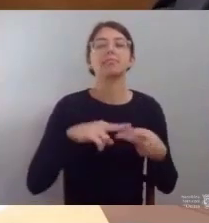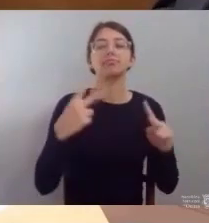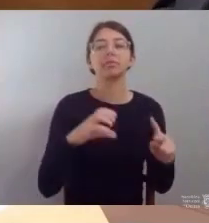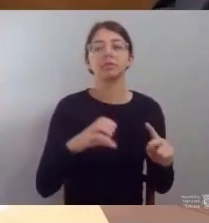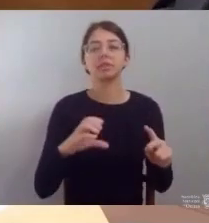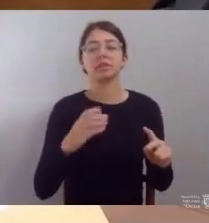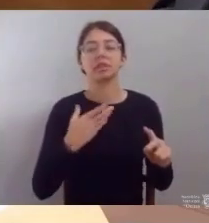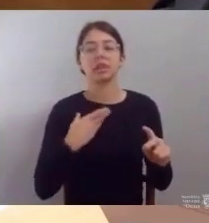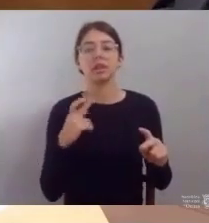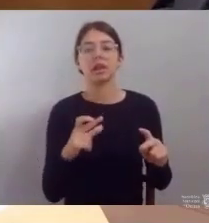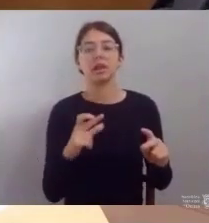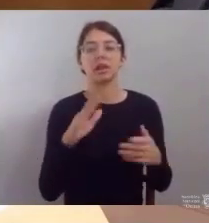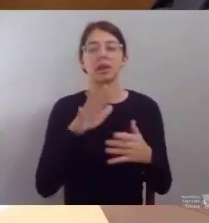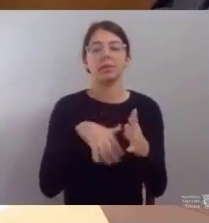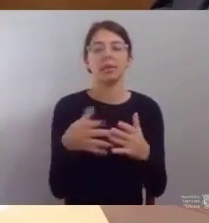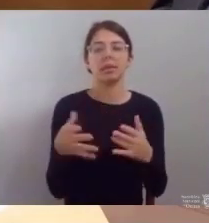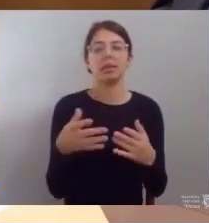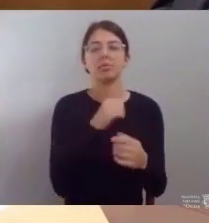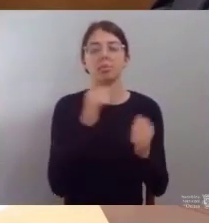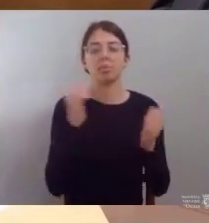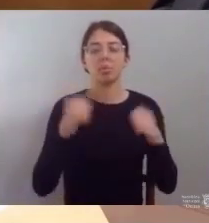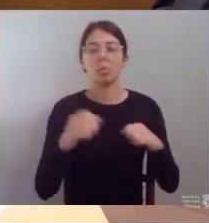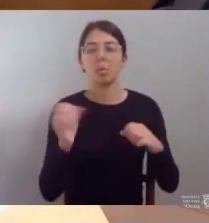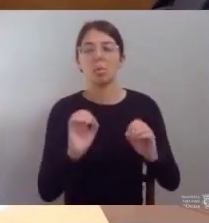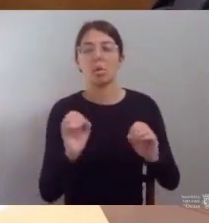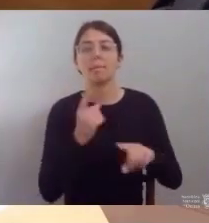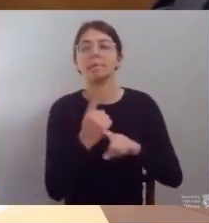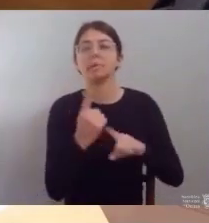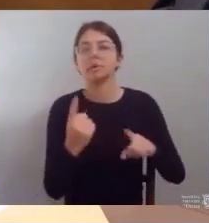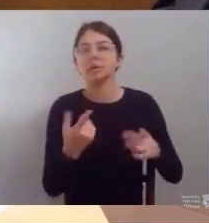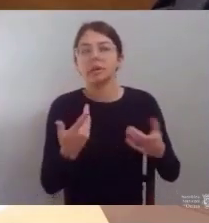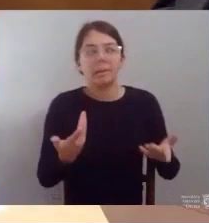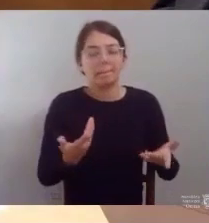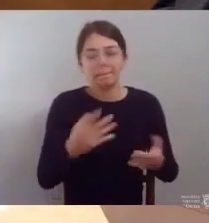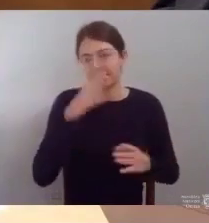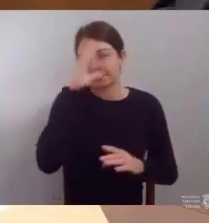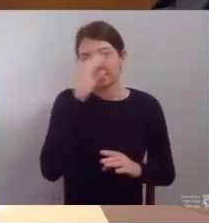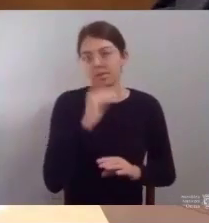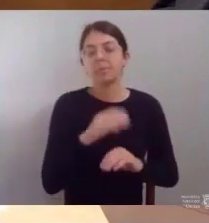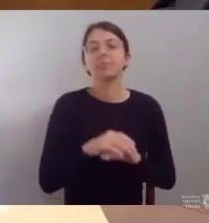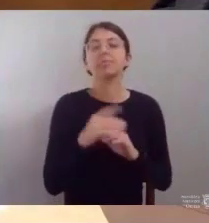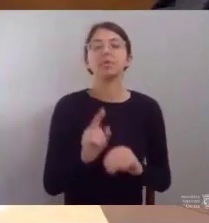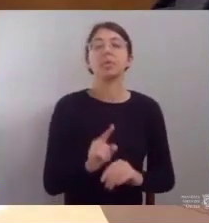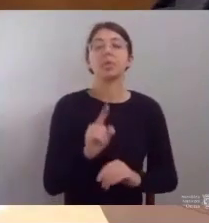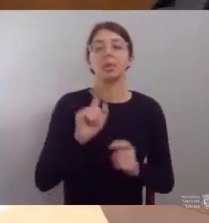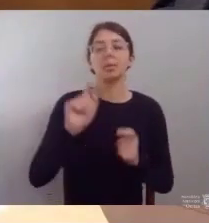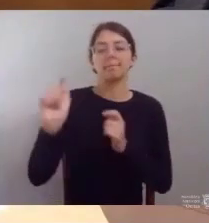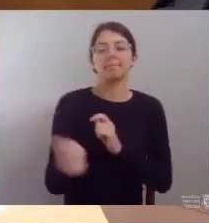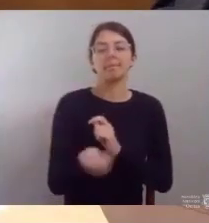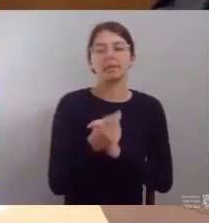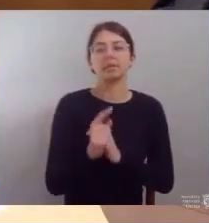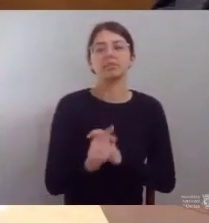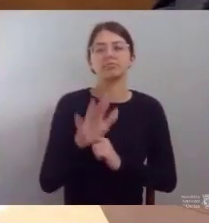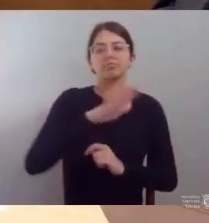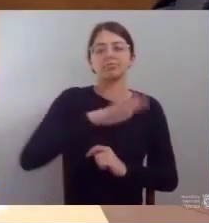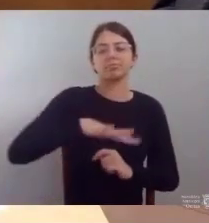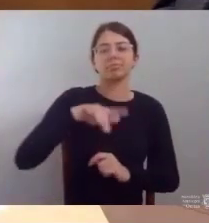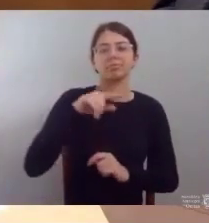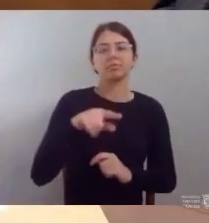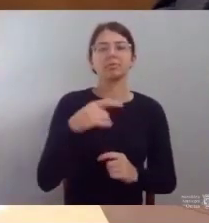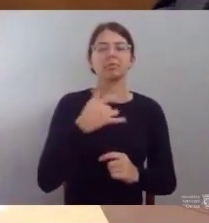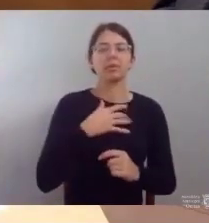quanto ao plano. Os planos de pormenor norte de Paço de Arcos, empresarial de Paço de Arcos,